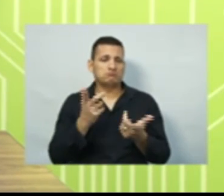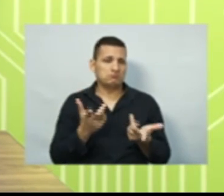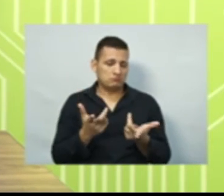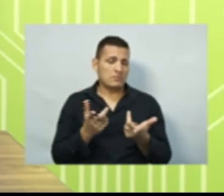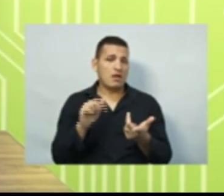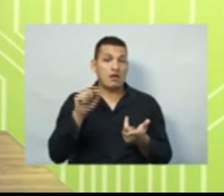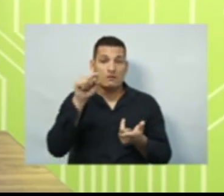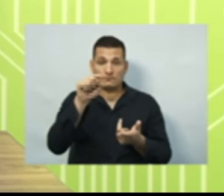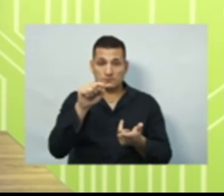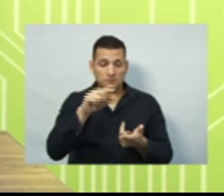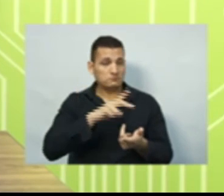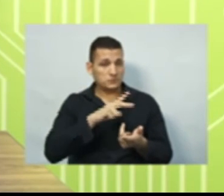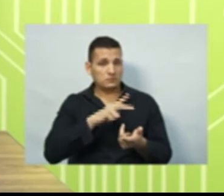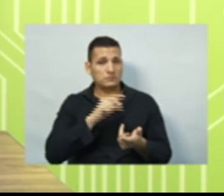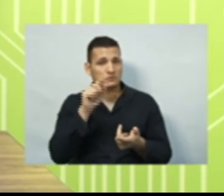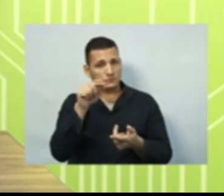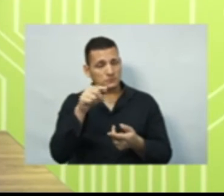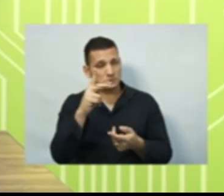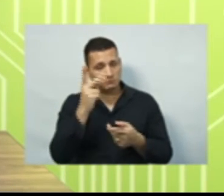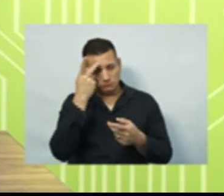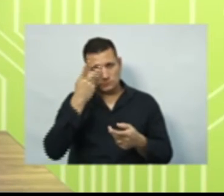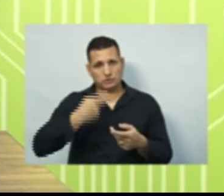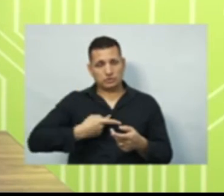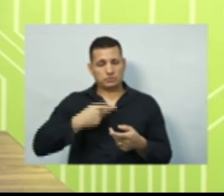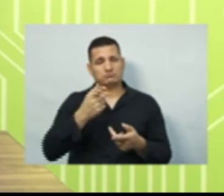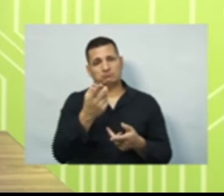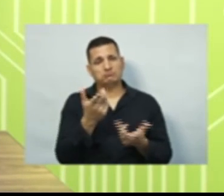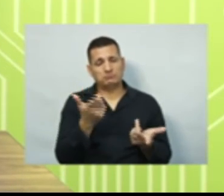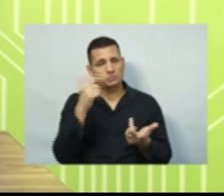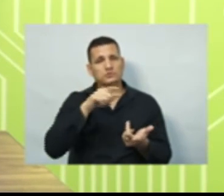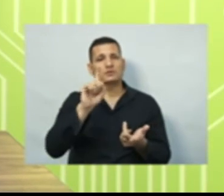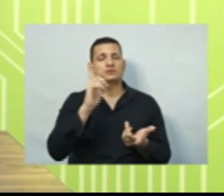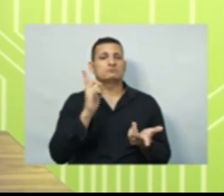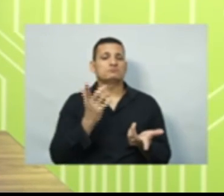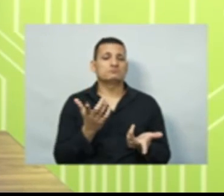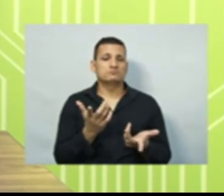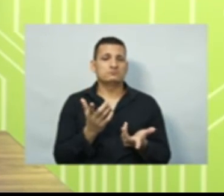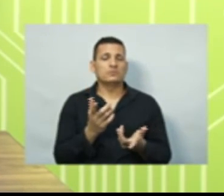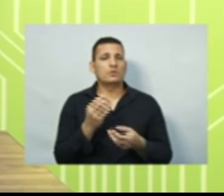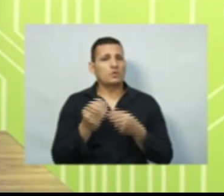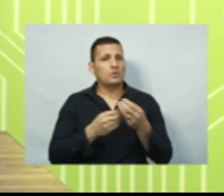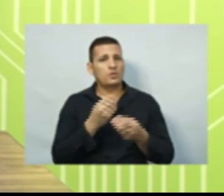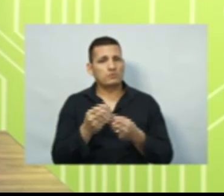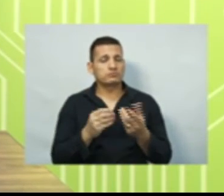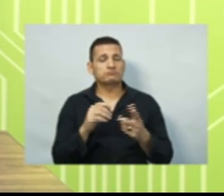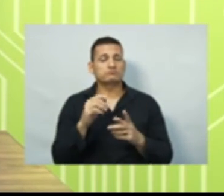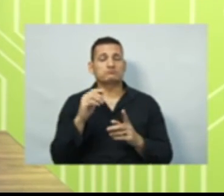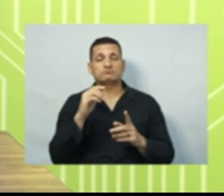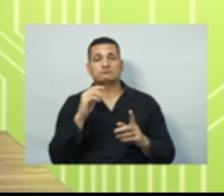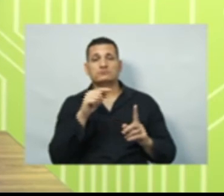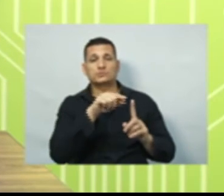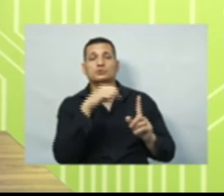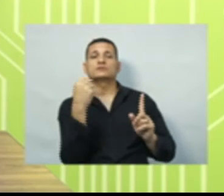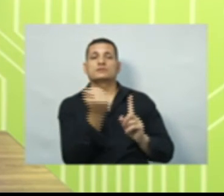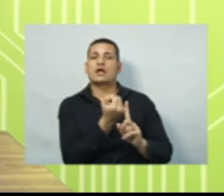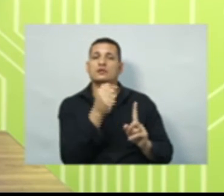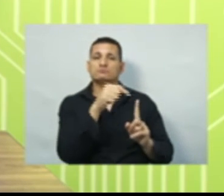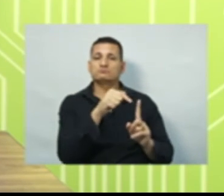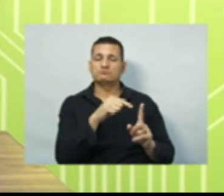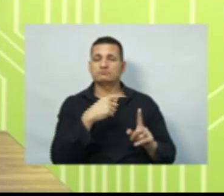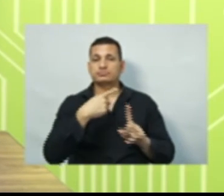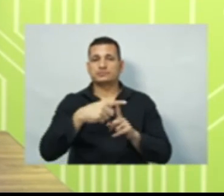você, pessoalmente, exercendo esse seu egoísmo dentro do mercado, consegue como resultado para a nossa sociedade. A gente vai precisar, então,